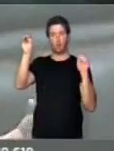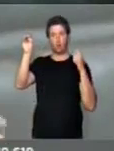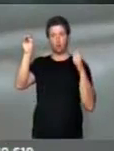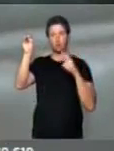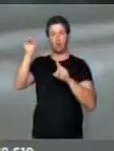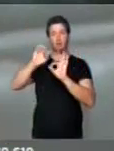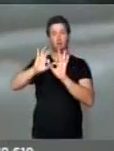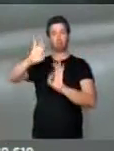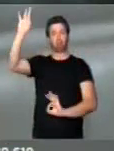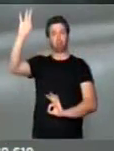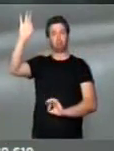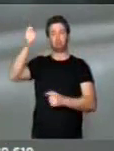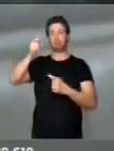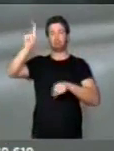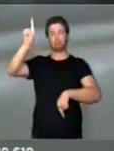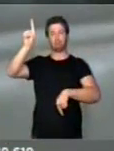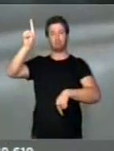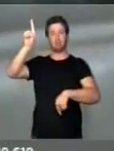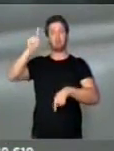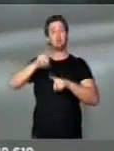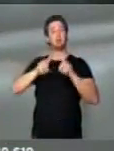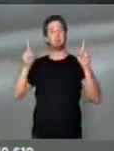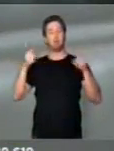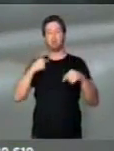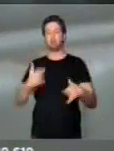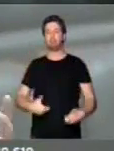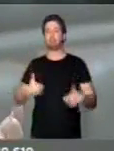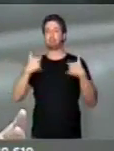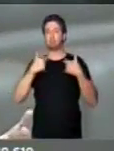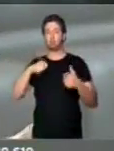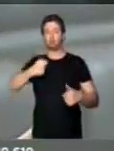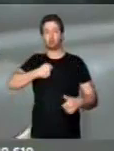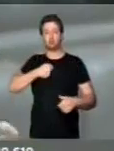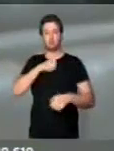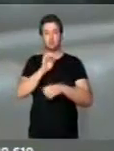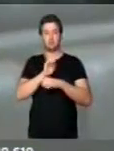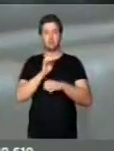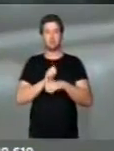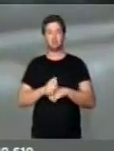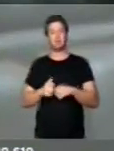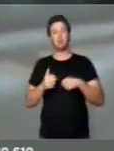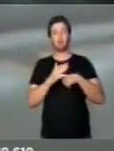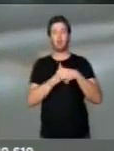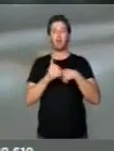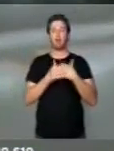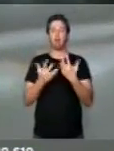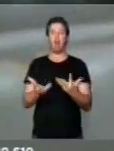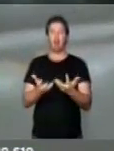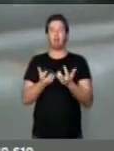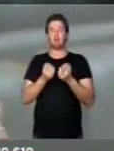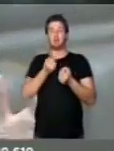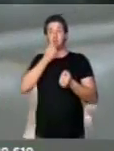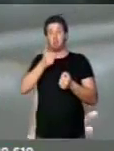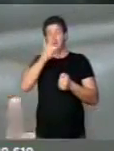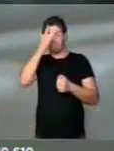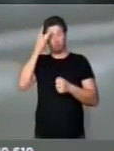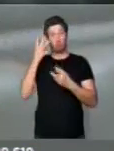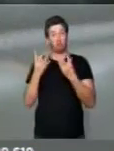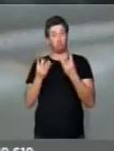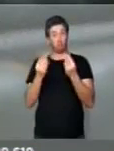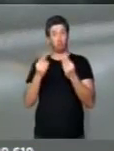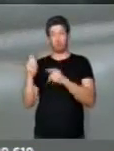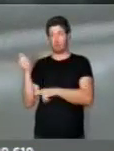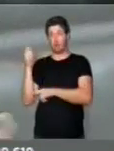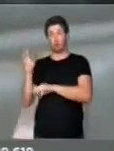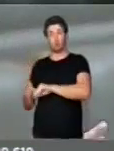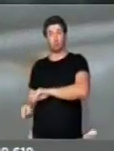extremos. Mas me orgulha muito vir de um estado acolhedor e que tem recebido muitos gaúchos,